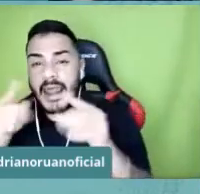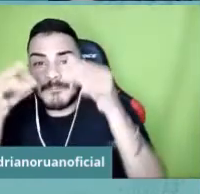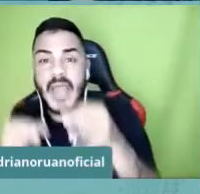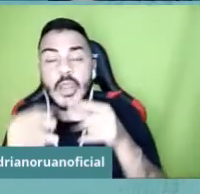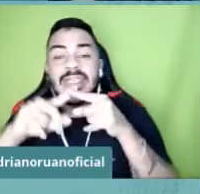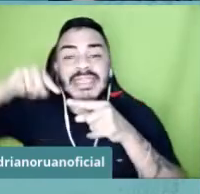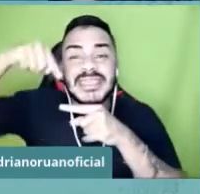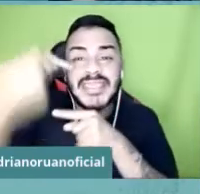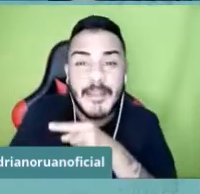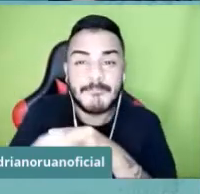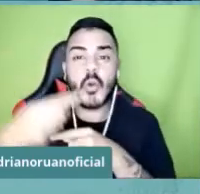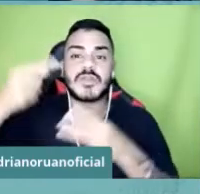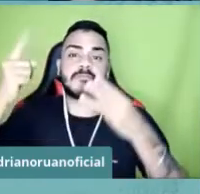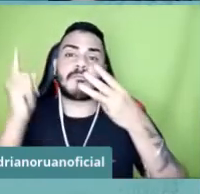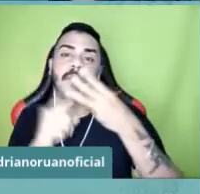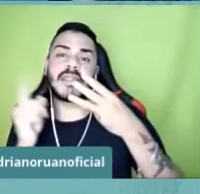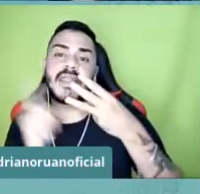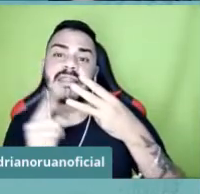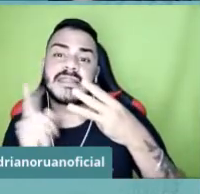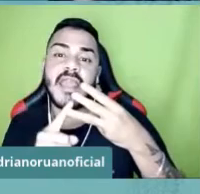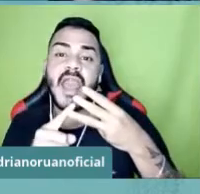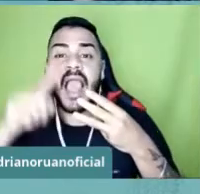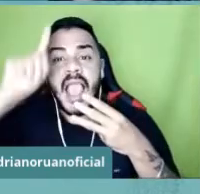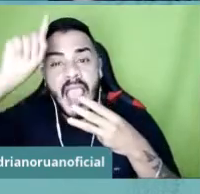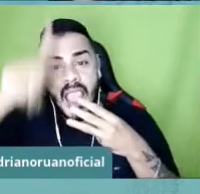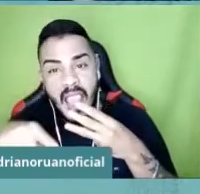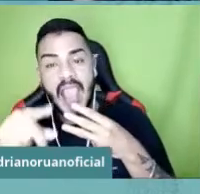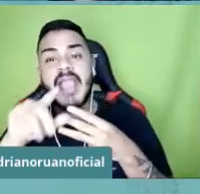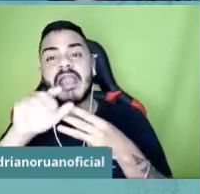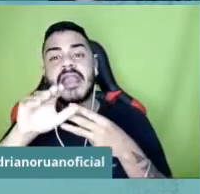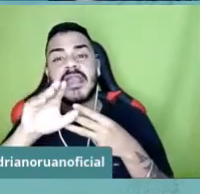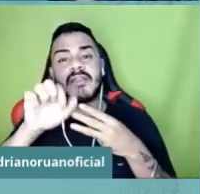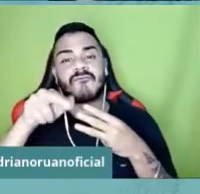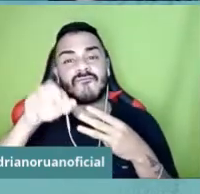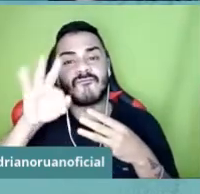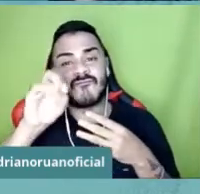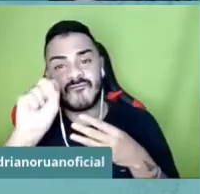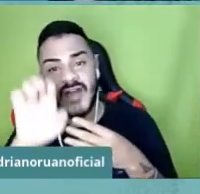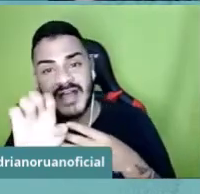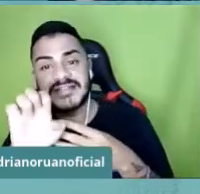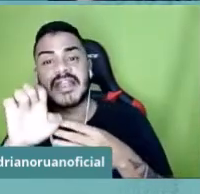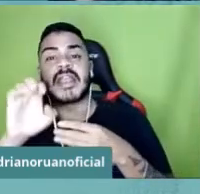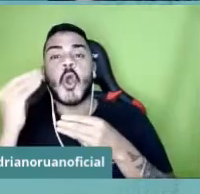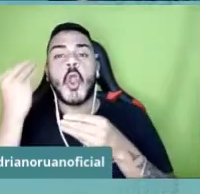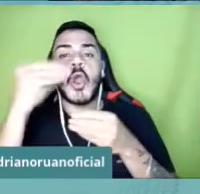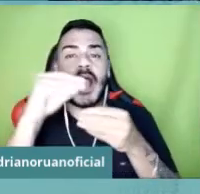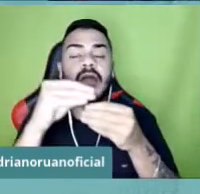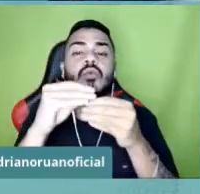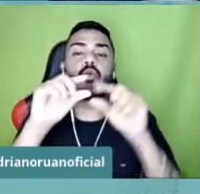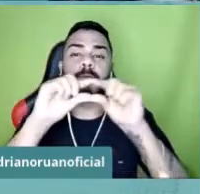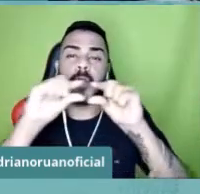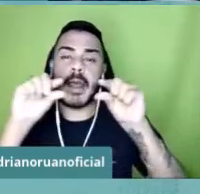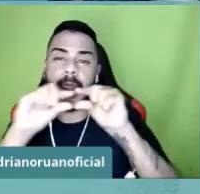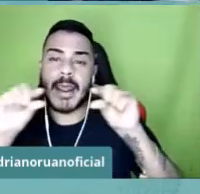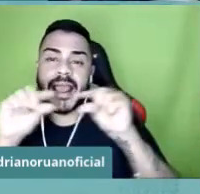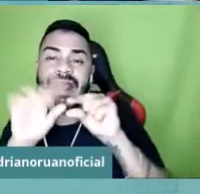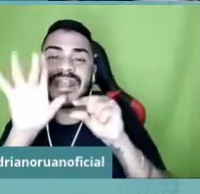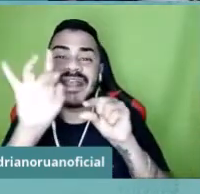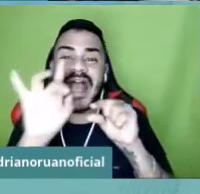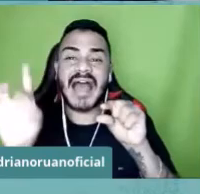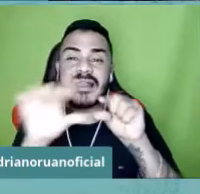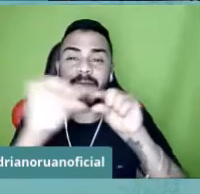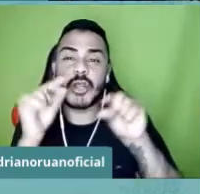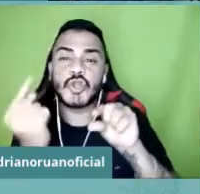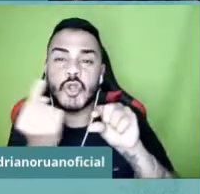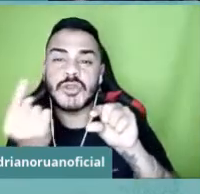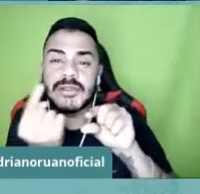para a terceira fase, que é a fase de invase, elas são colocadas nos frasquinhos, cada frasco